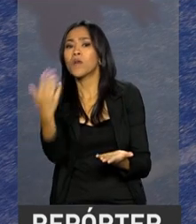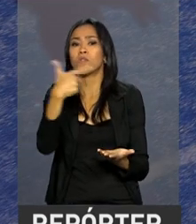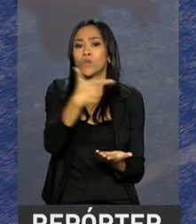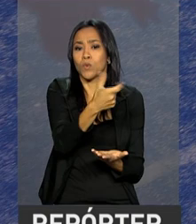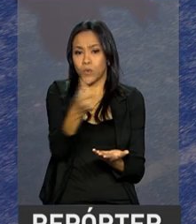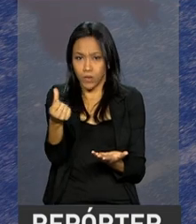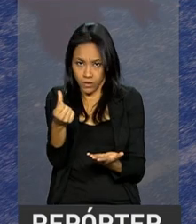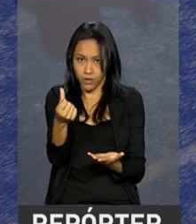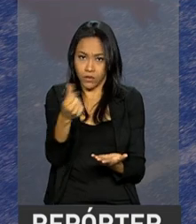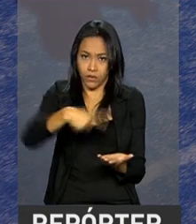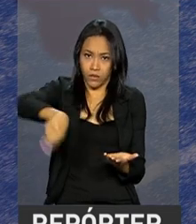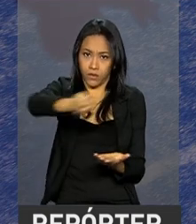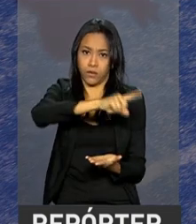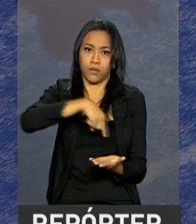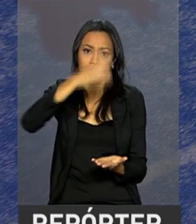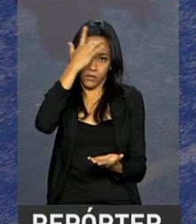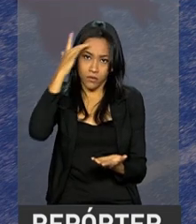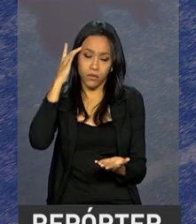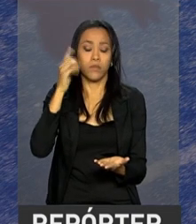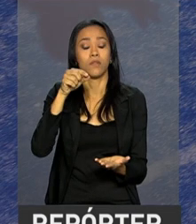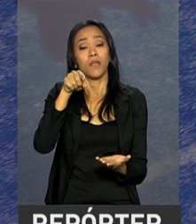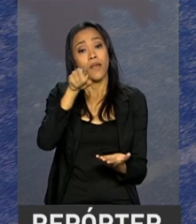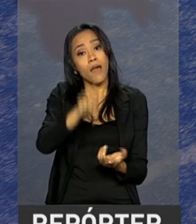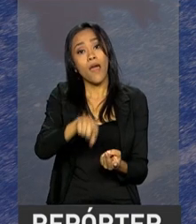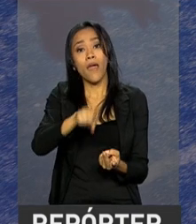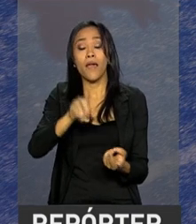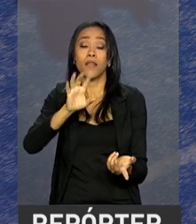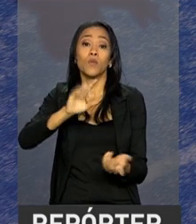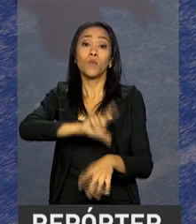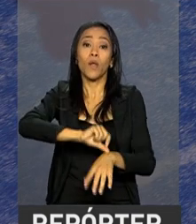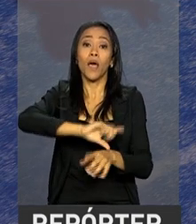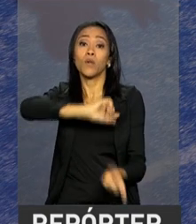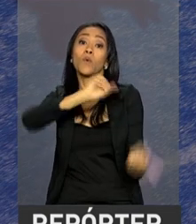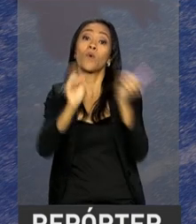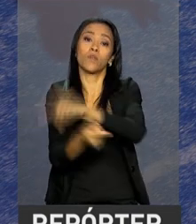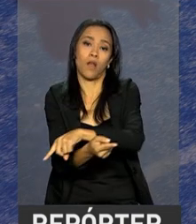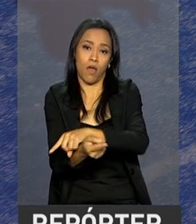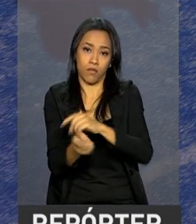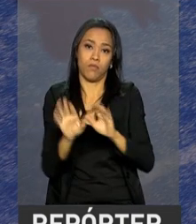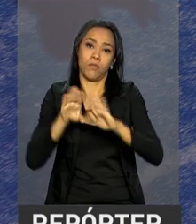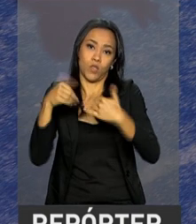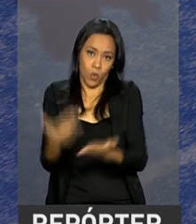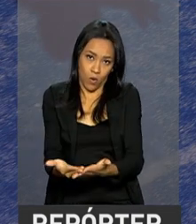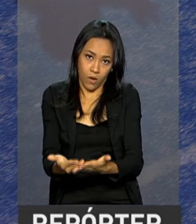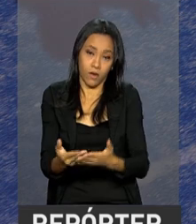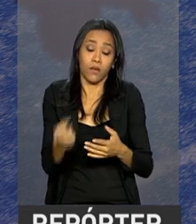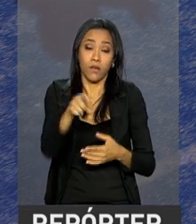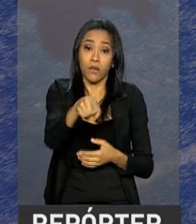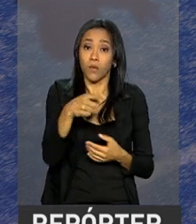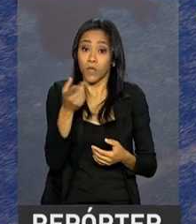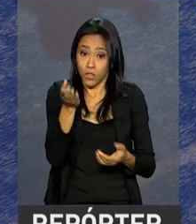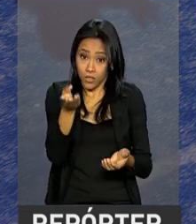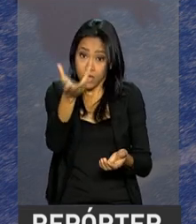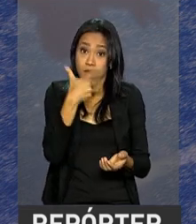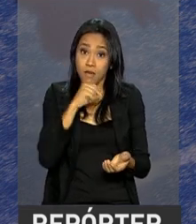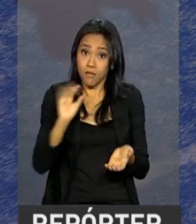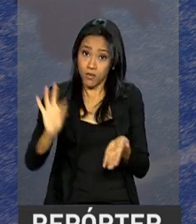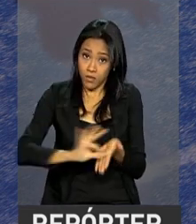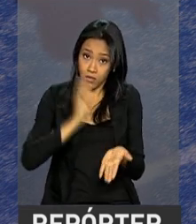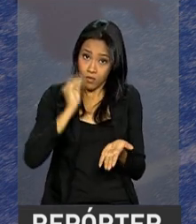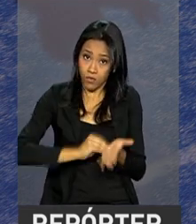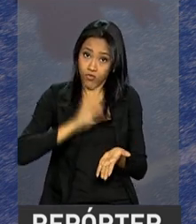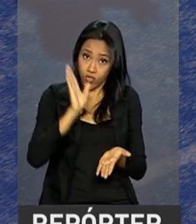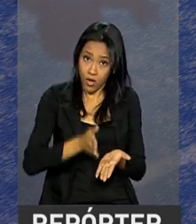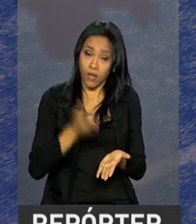beneficiados as atividades vão ser no contraturno escolar os alunos matriculados no programa vamos fazer treinamentos